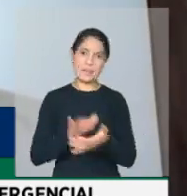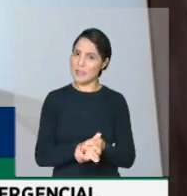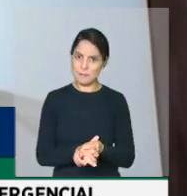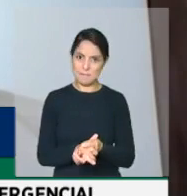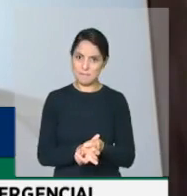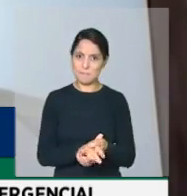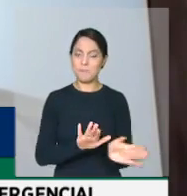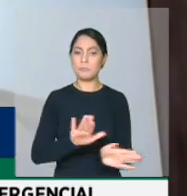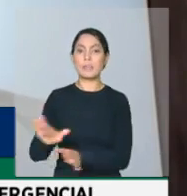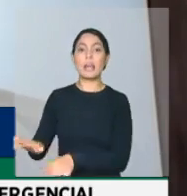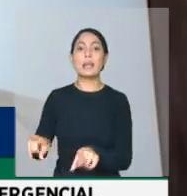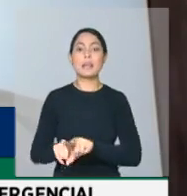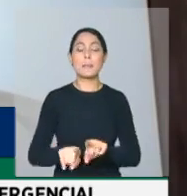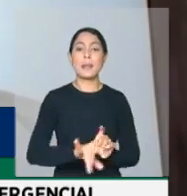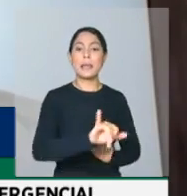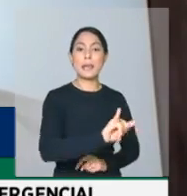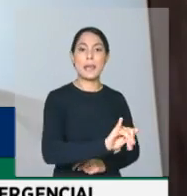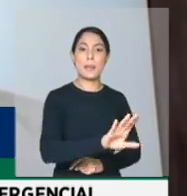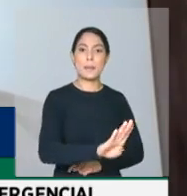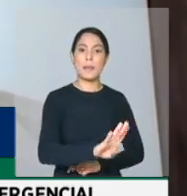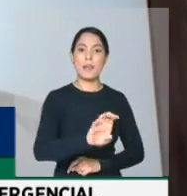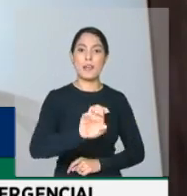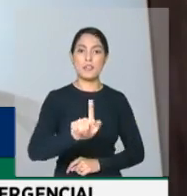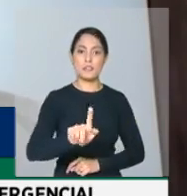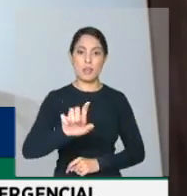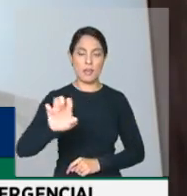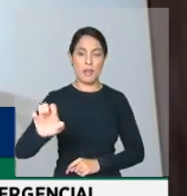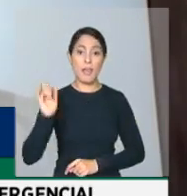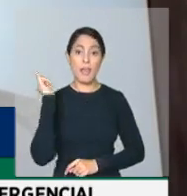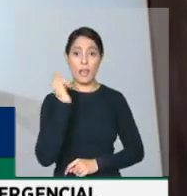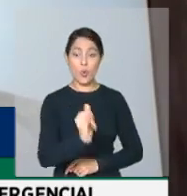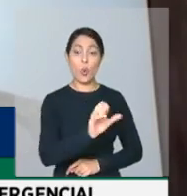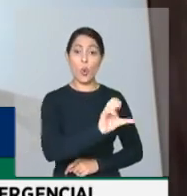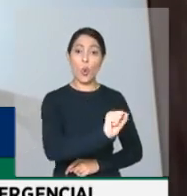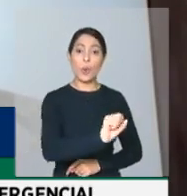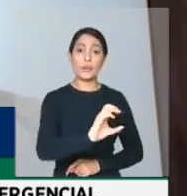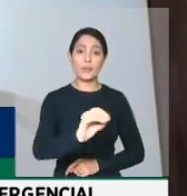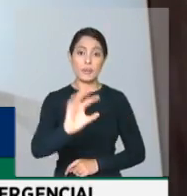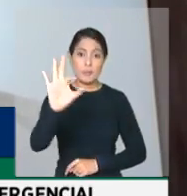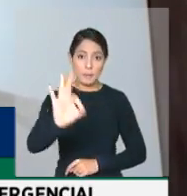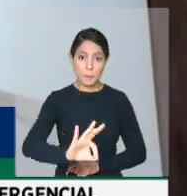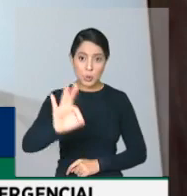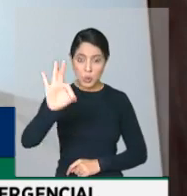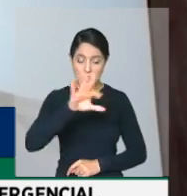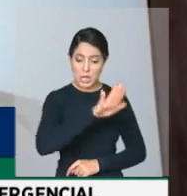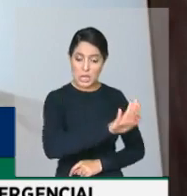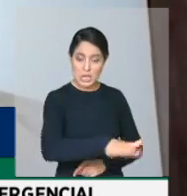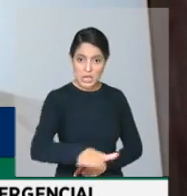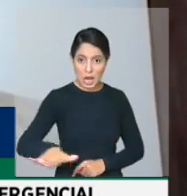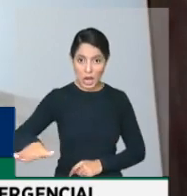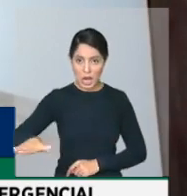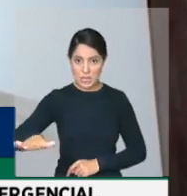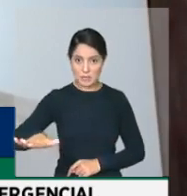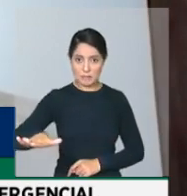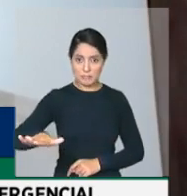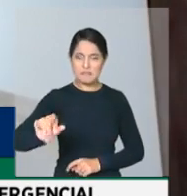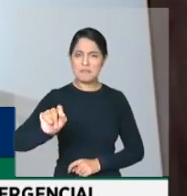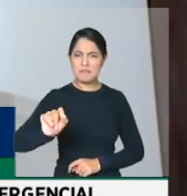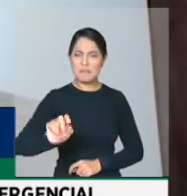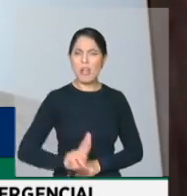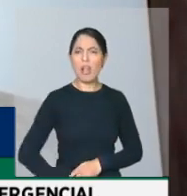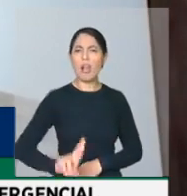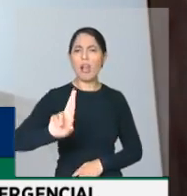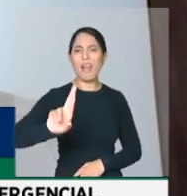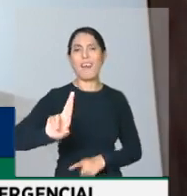dados mais recentes do IBGE dão conta que mais de 80% das crianças no Brasil têm como primeiro responsável